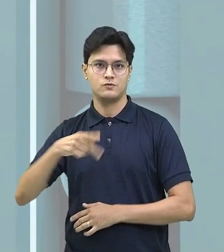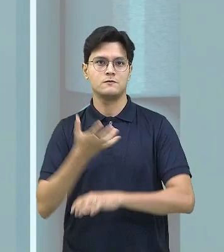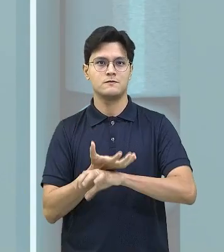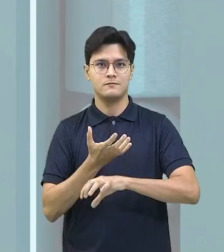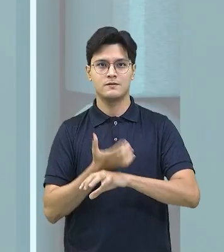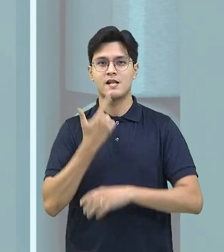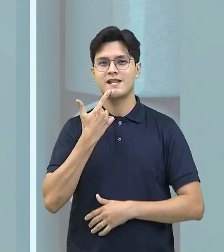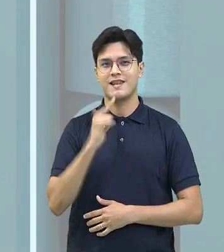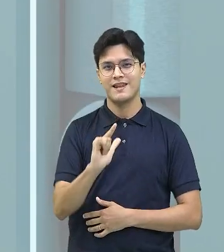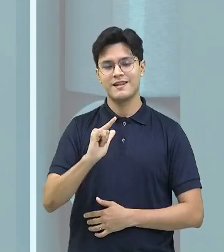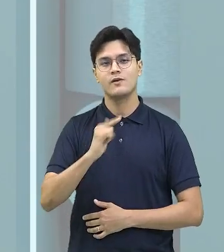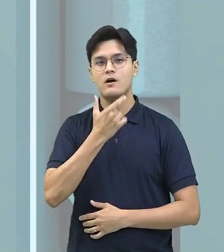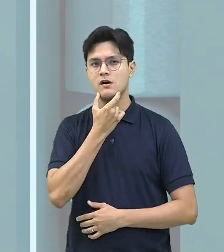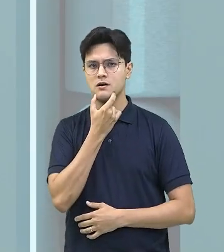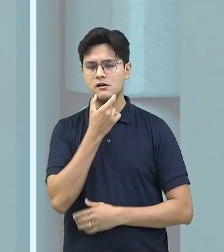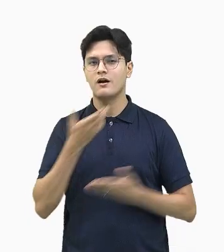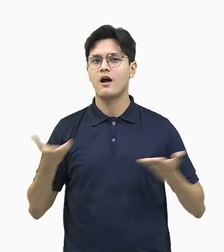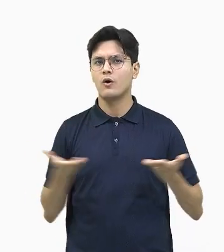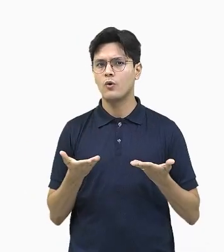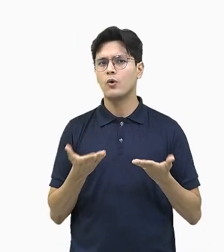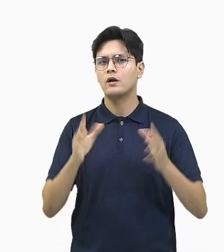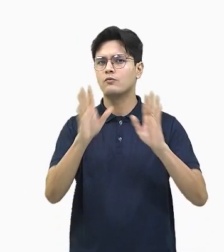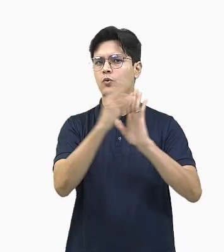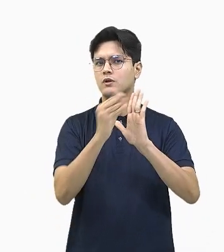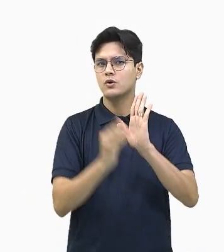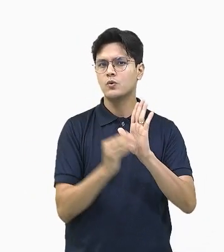nós teremos na nossa aula de hoje.